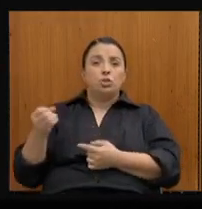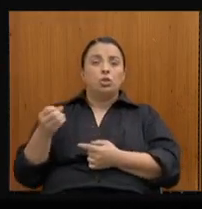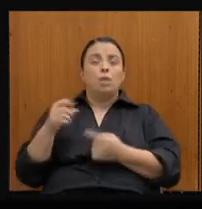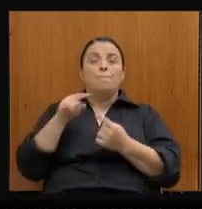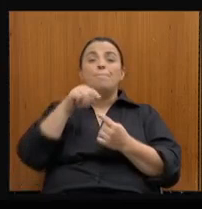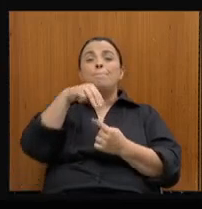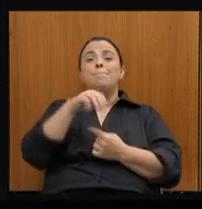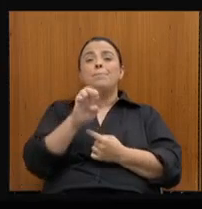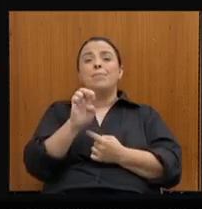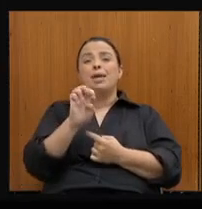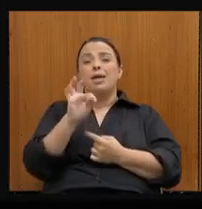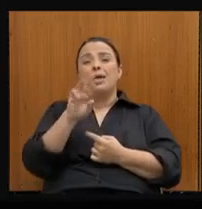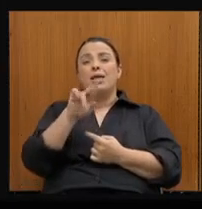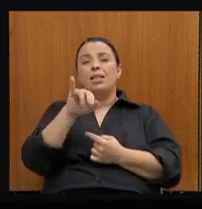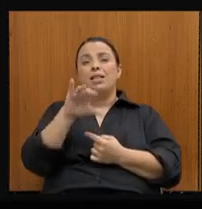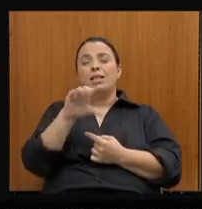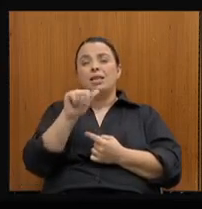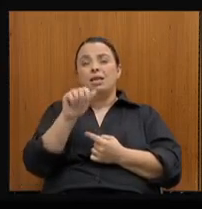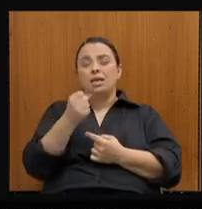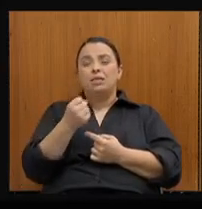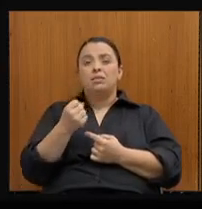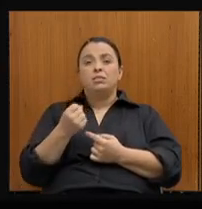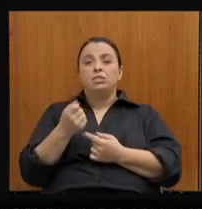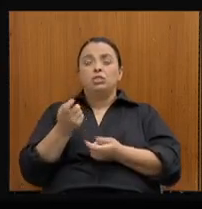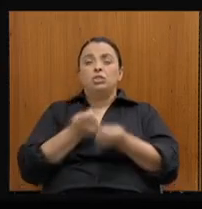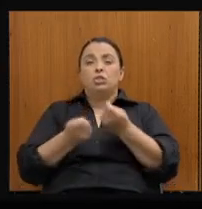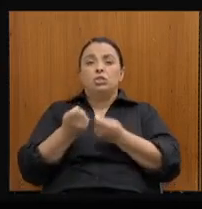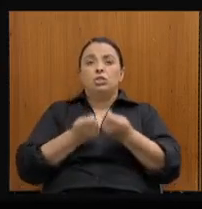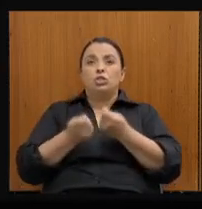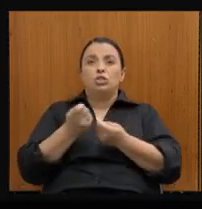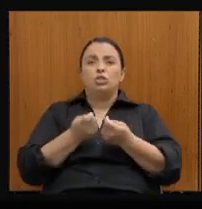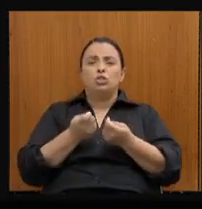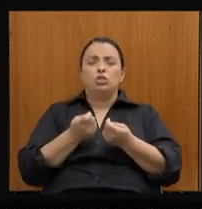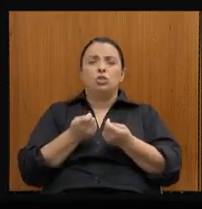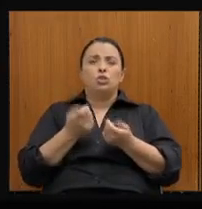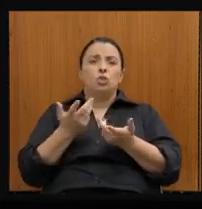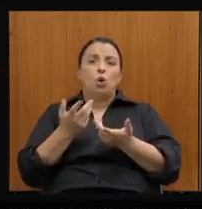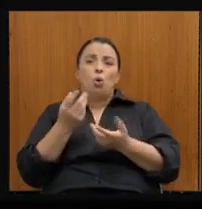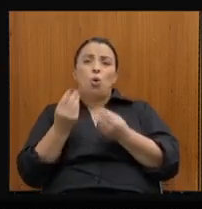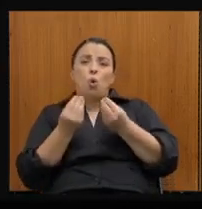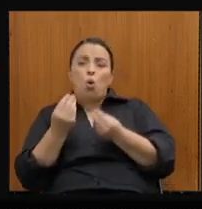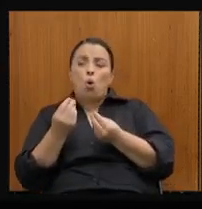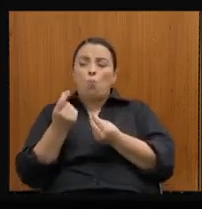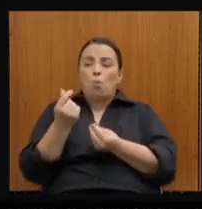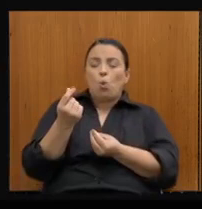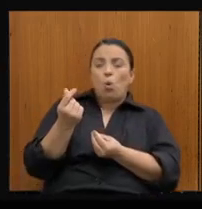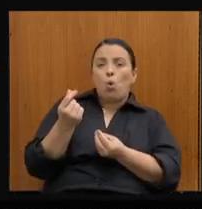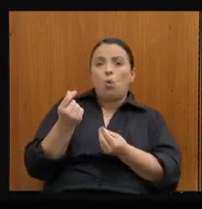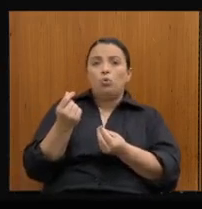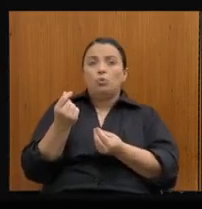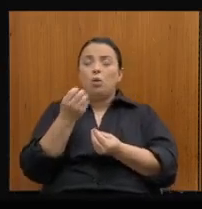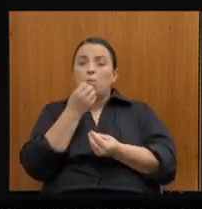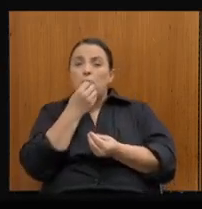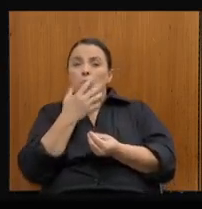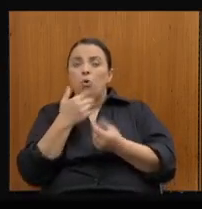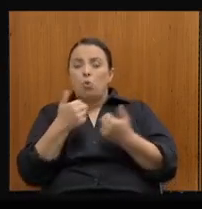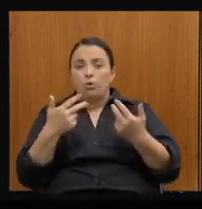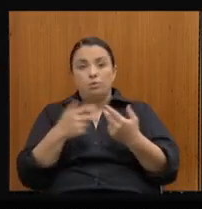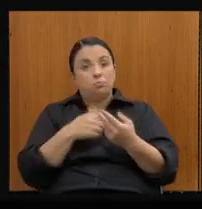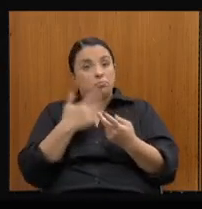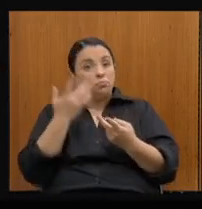essas métricas em termos de quantificação de benefícios de custos e de preços a serem praticados segundo